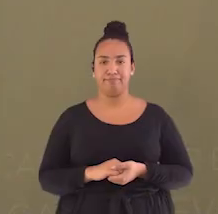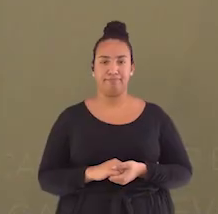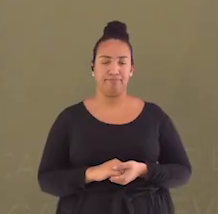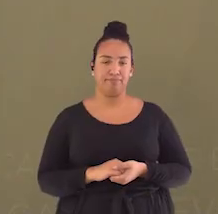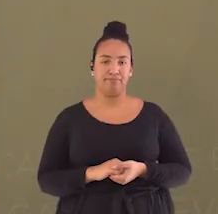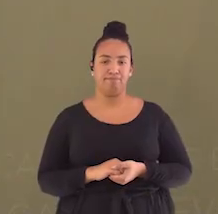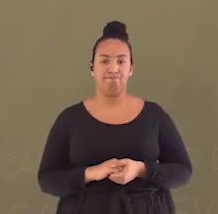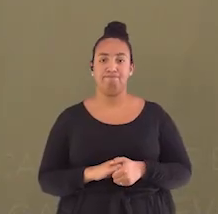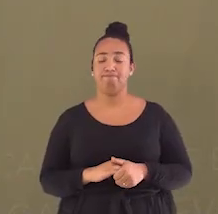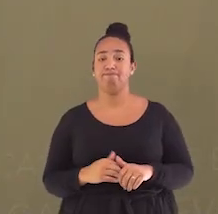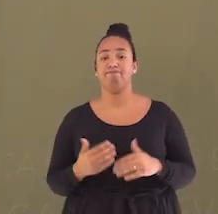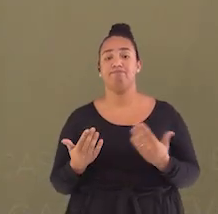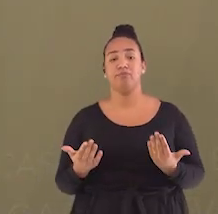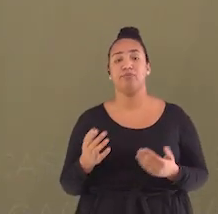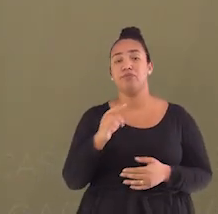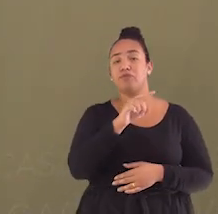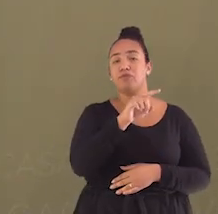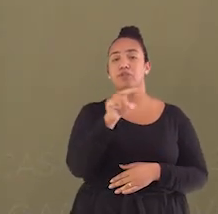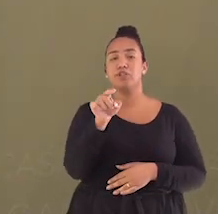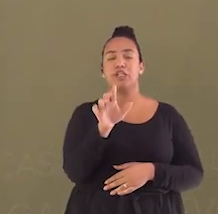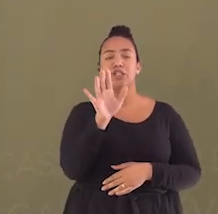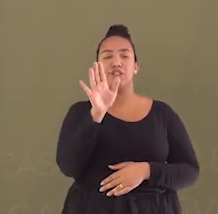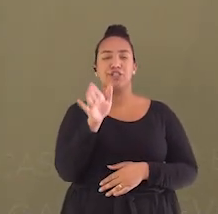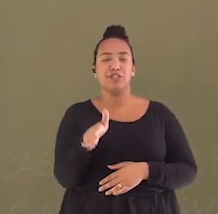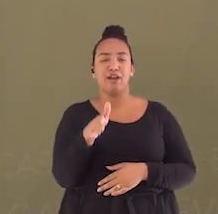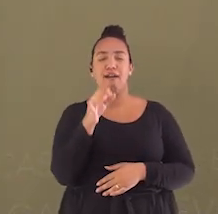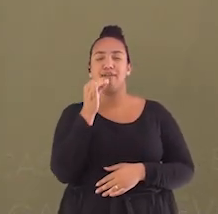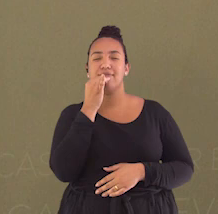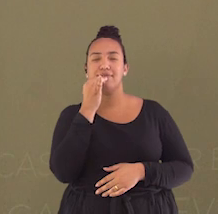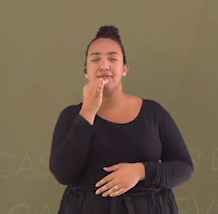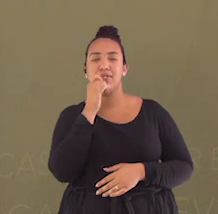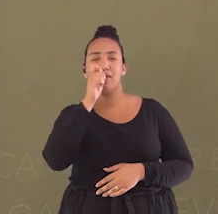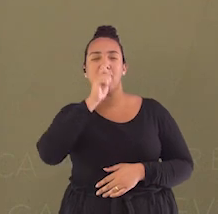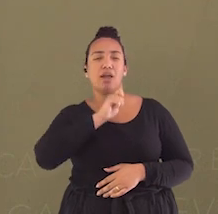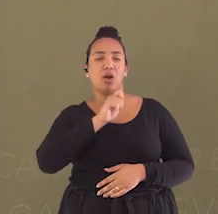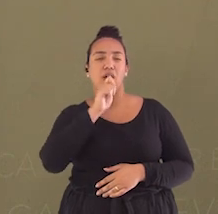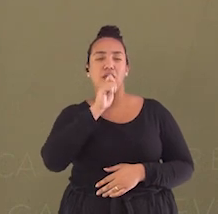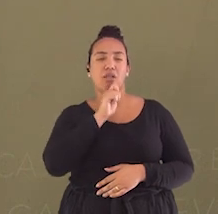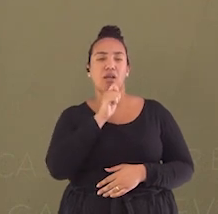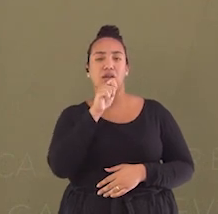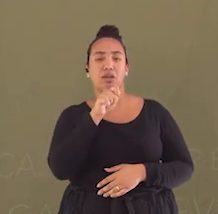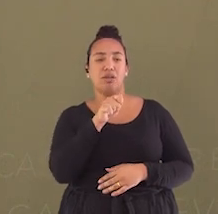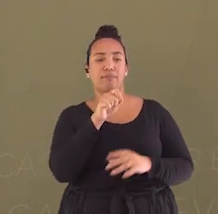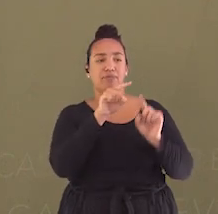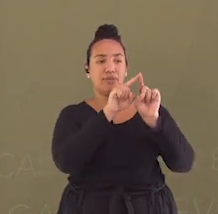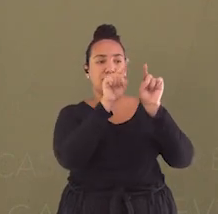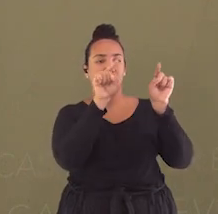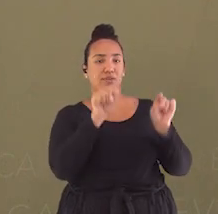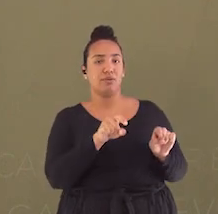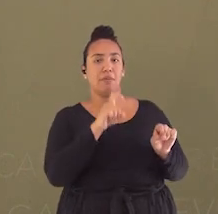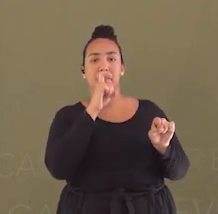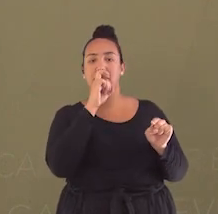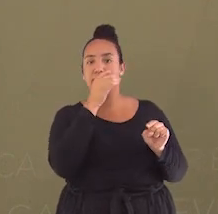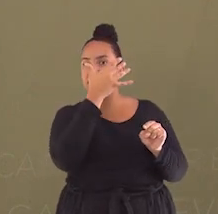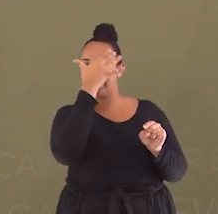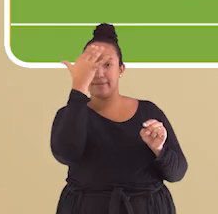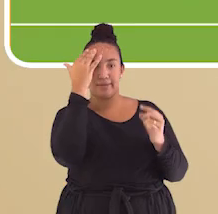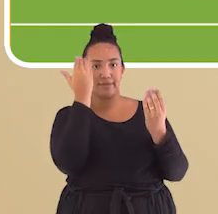Você por acaso já esqueceu um picolé ou um sorvete fora do freezer? Derrete tudo, não é